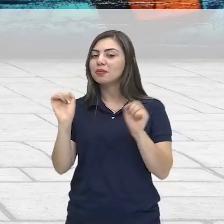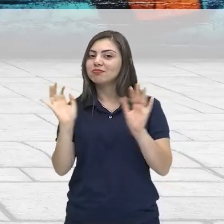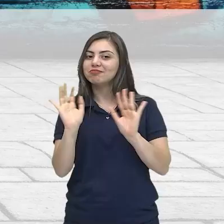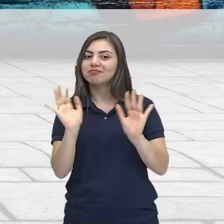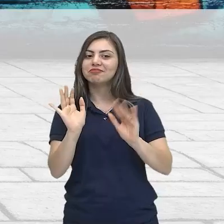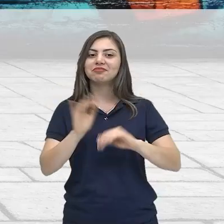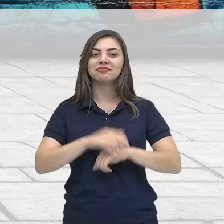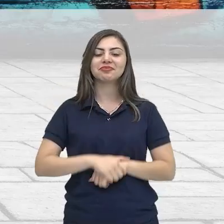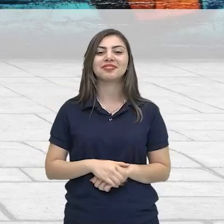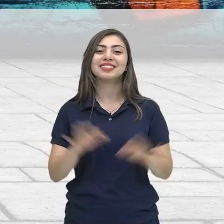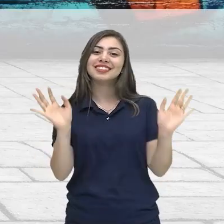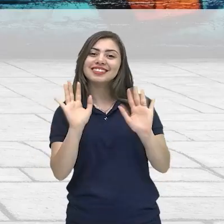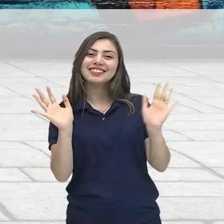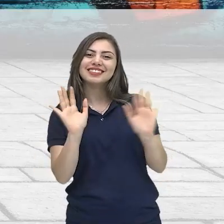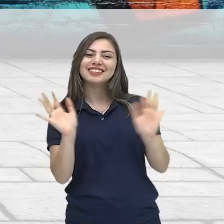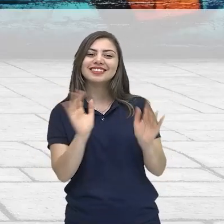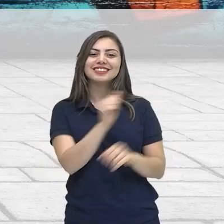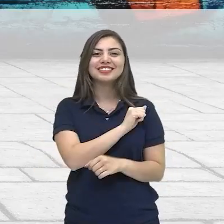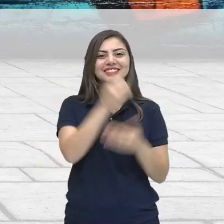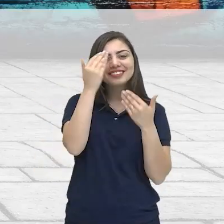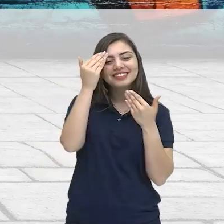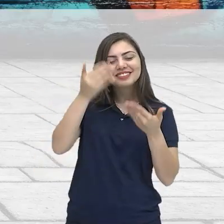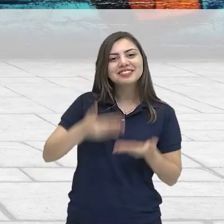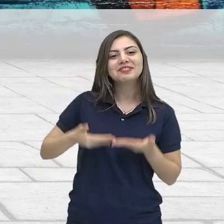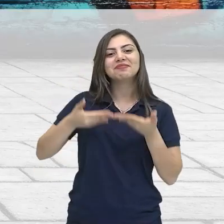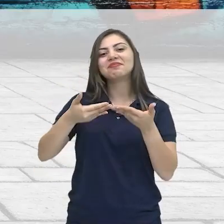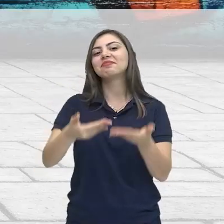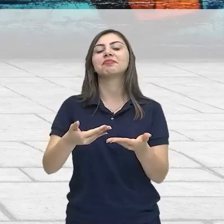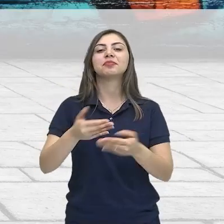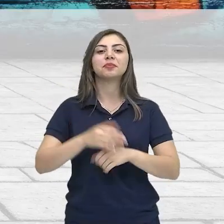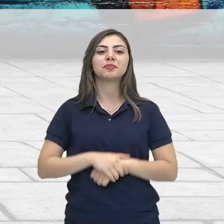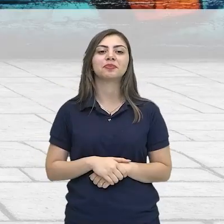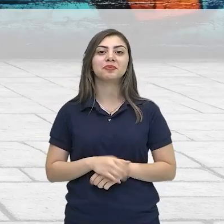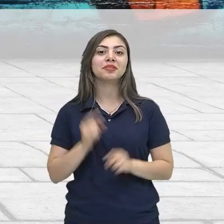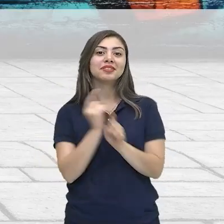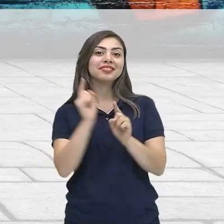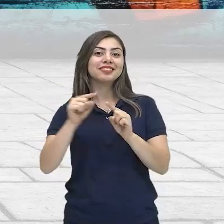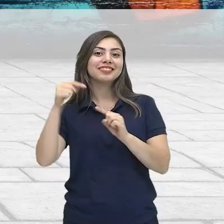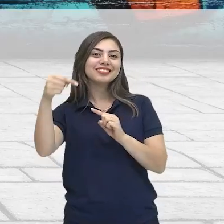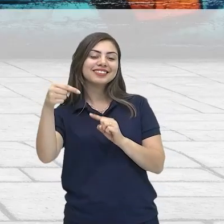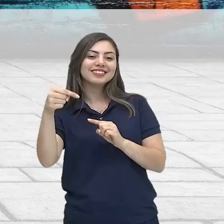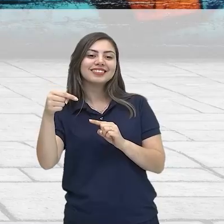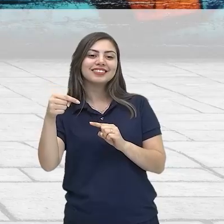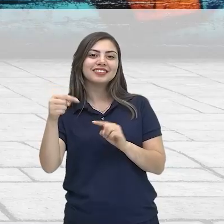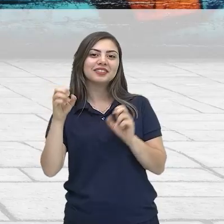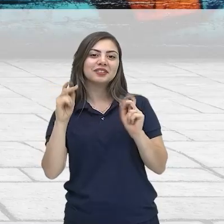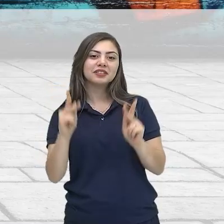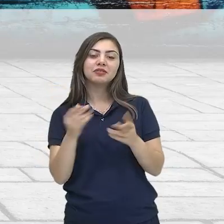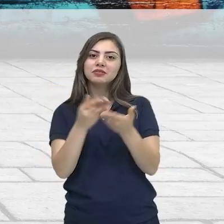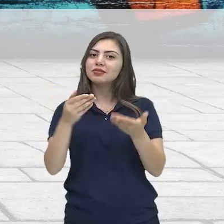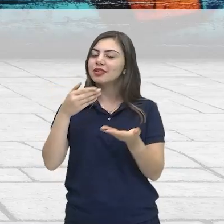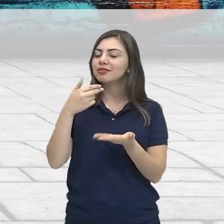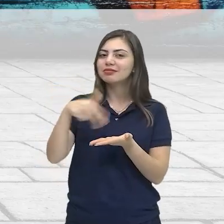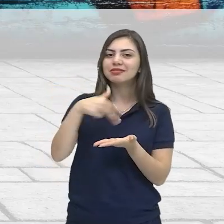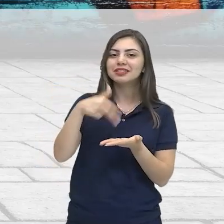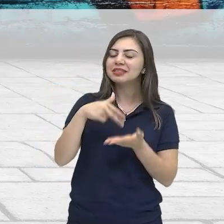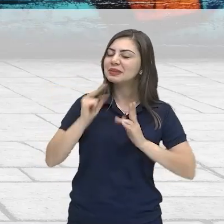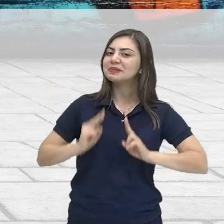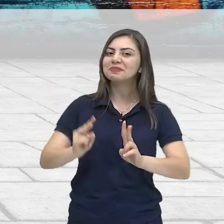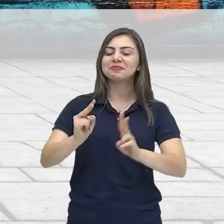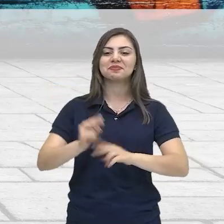tchau, gente. Muito obrigado de novo pela oportunidade. Até a próxima aí. Nunca pare de dançar, tá bom? Muito bem,